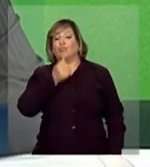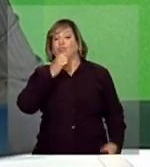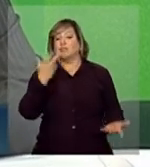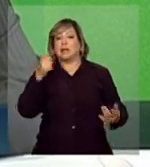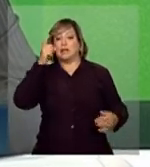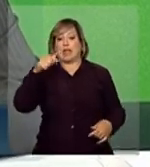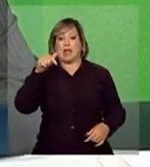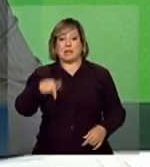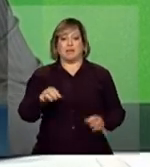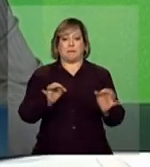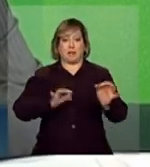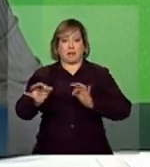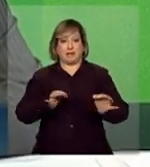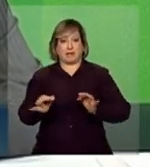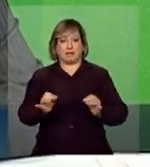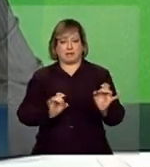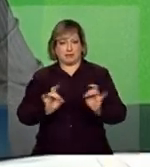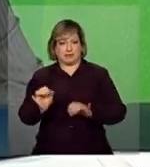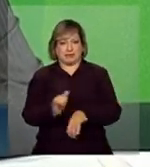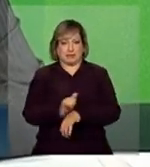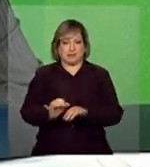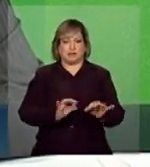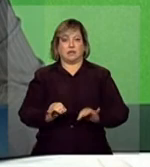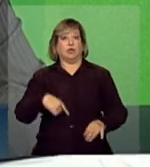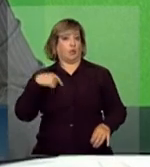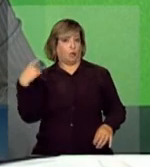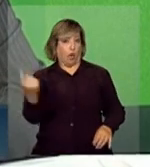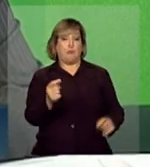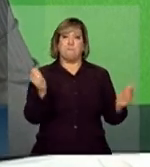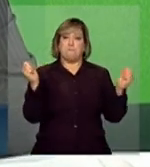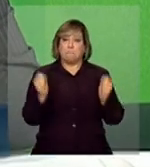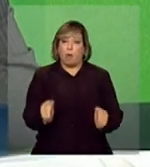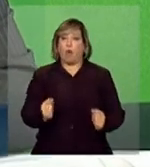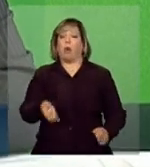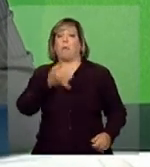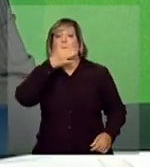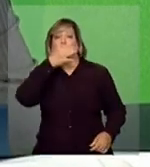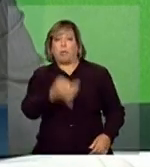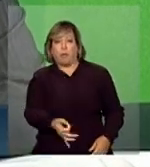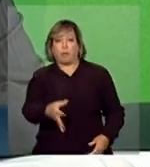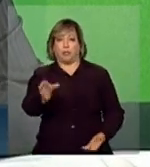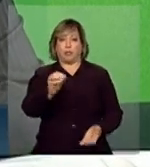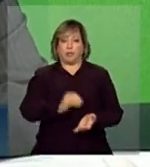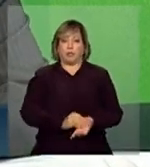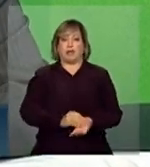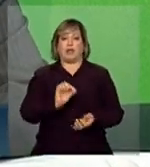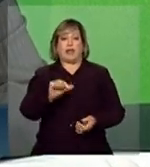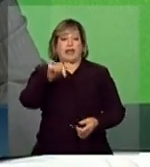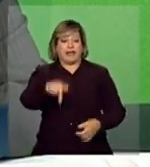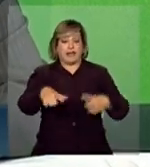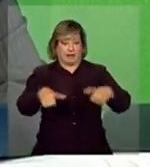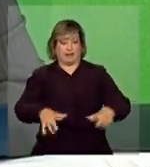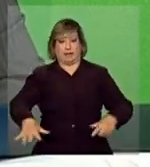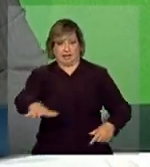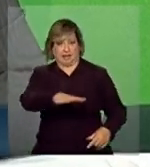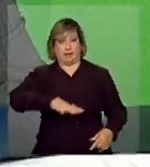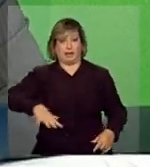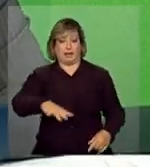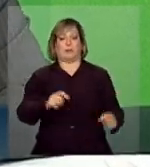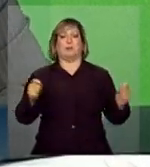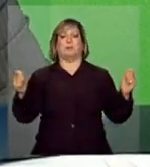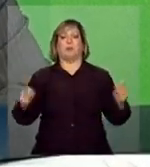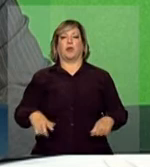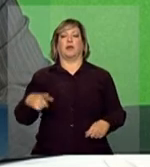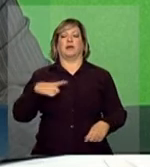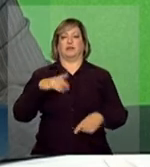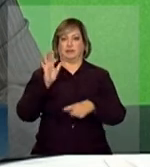estratégico e que pode, os interessados, os terceiros, podem propor que aquela área seja permitida